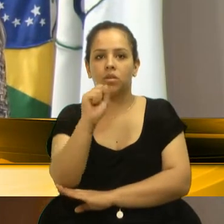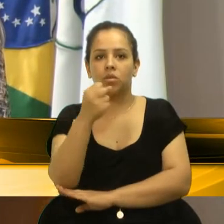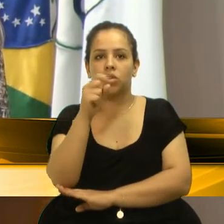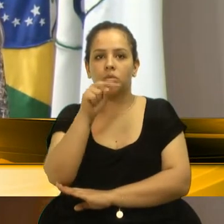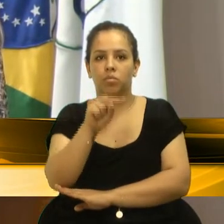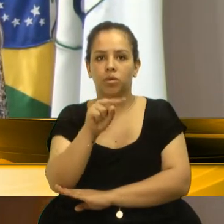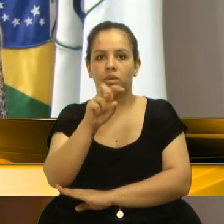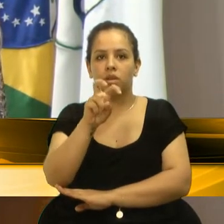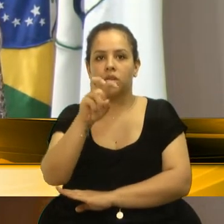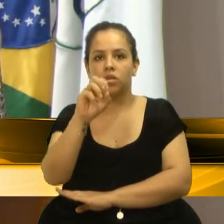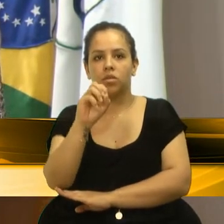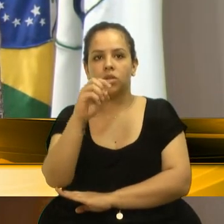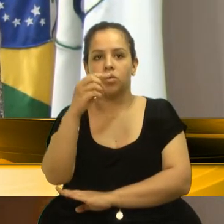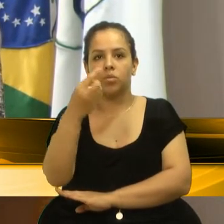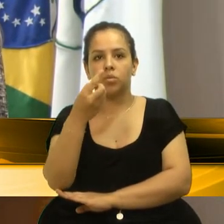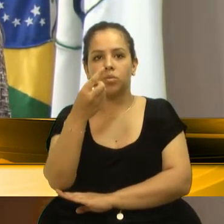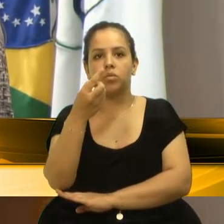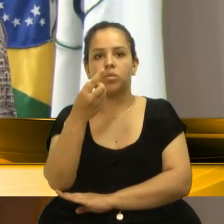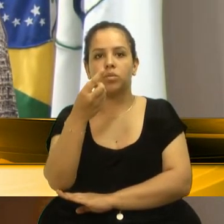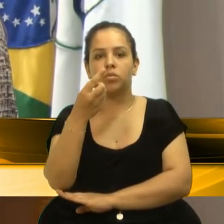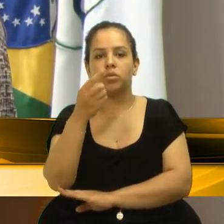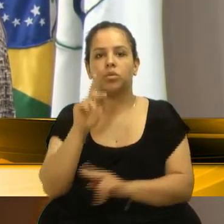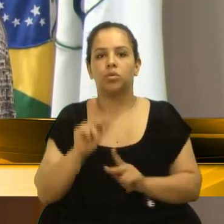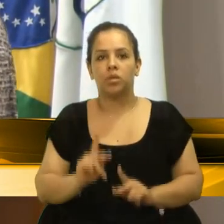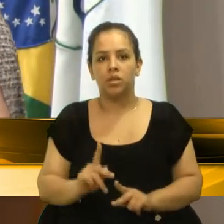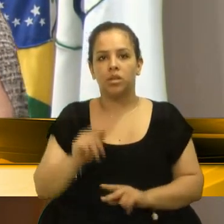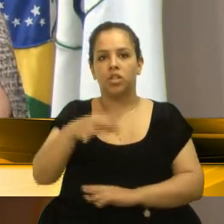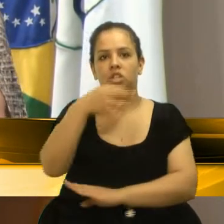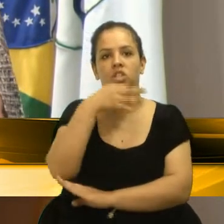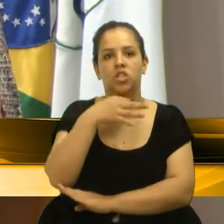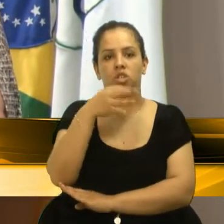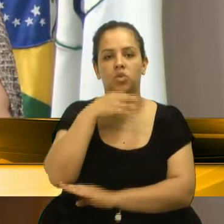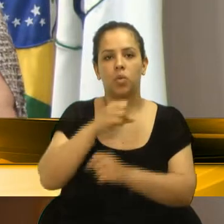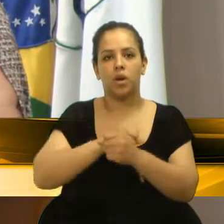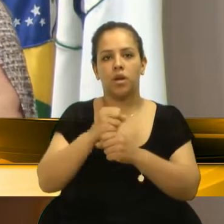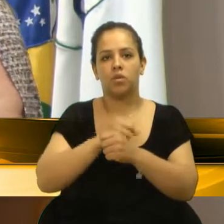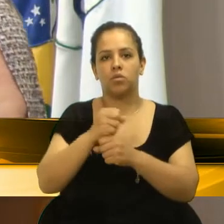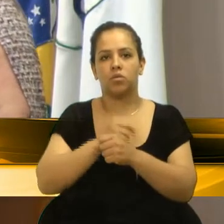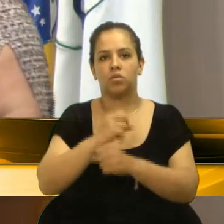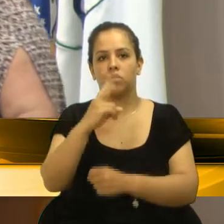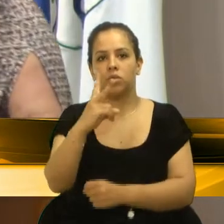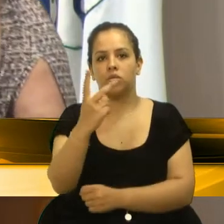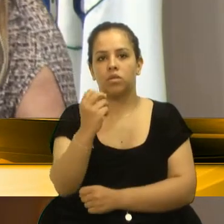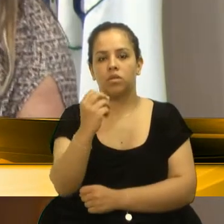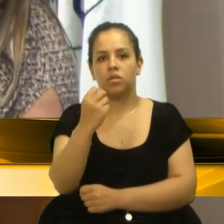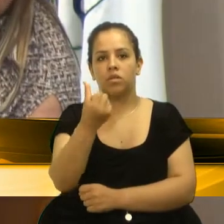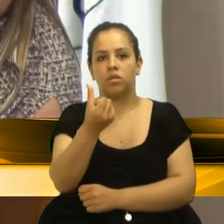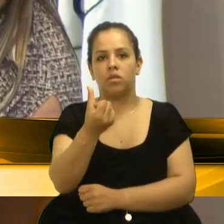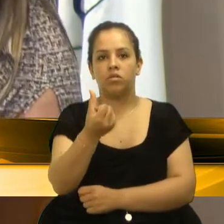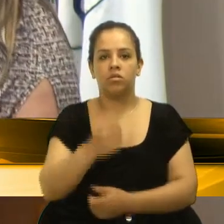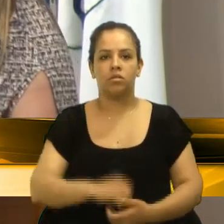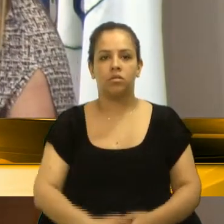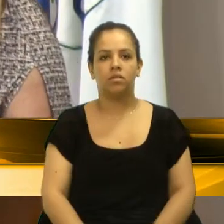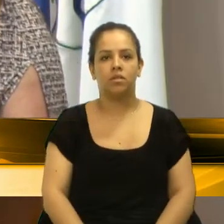148.501 eleitores do município de Caxias do Sul no ano de 2016.